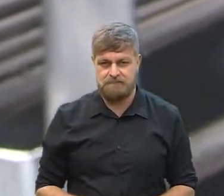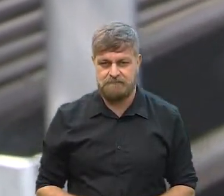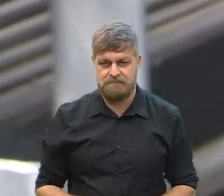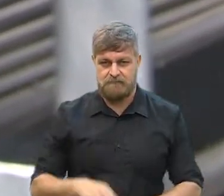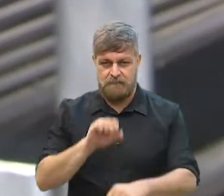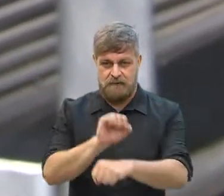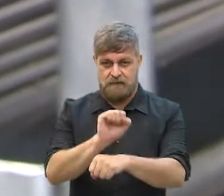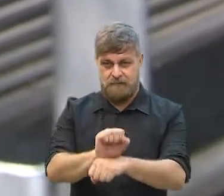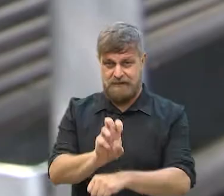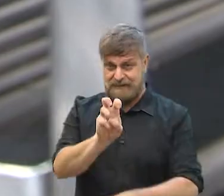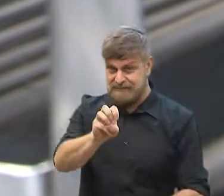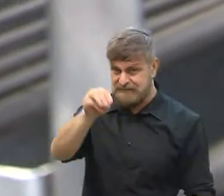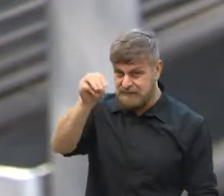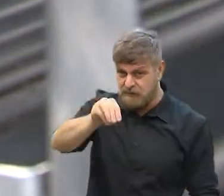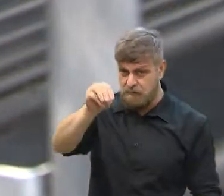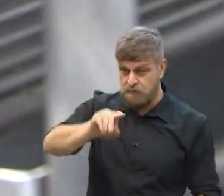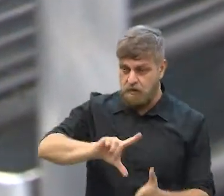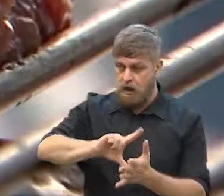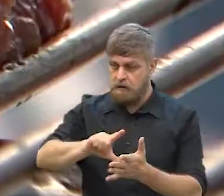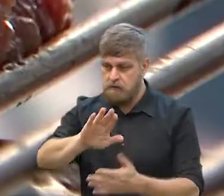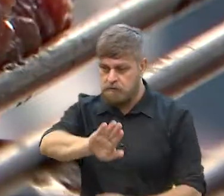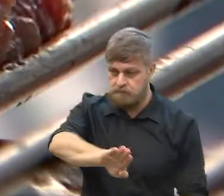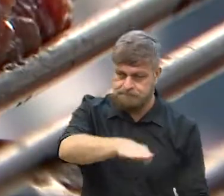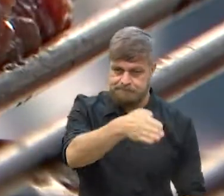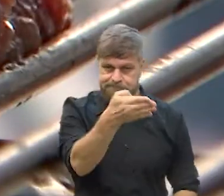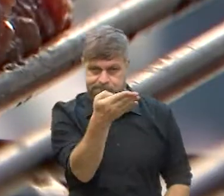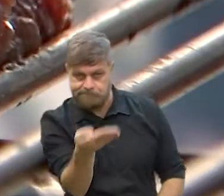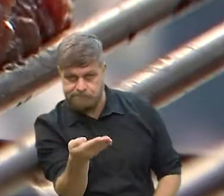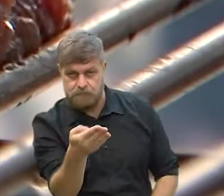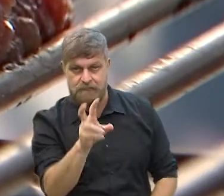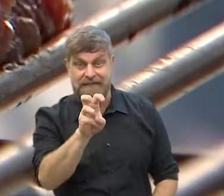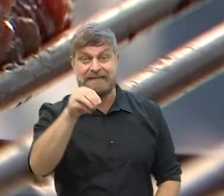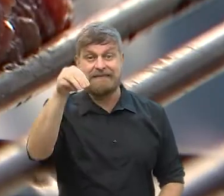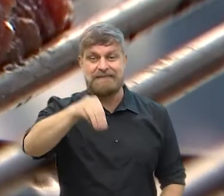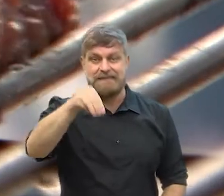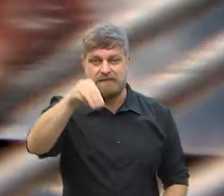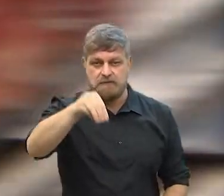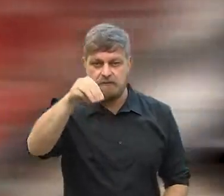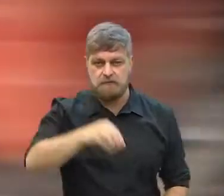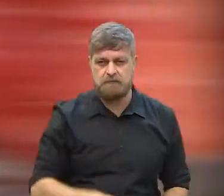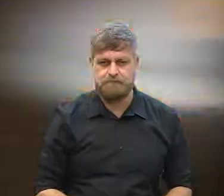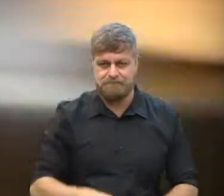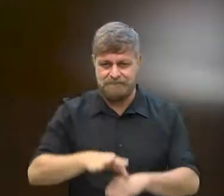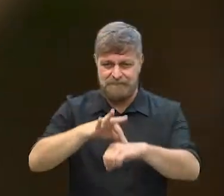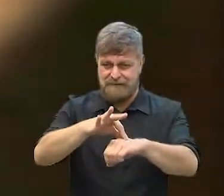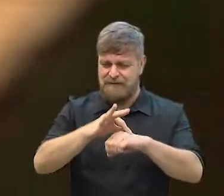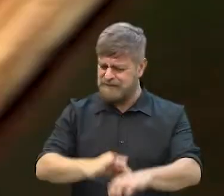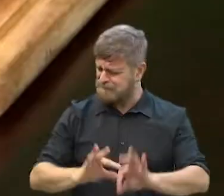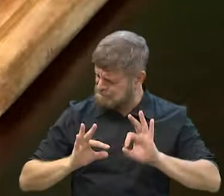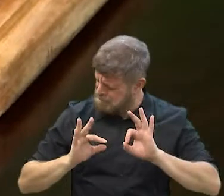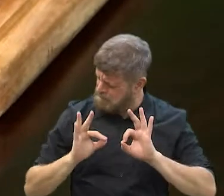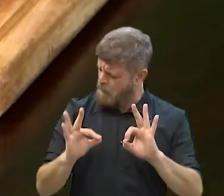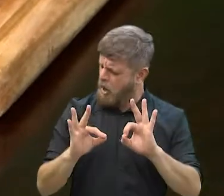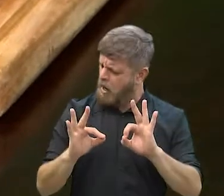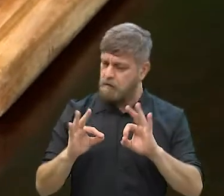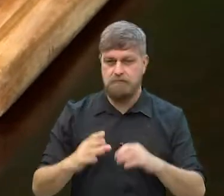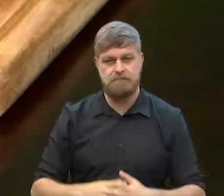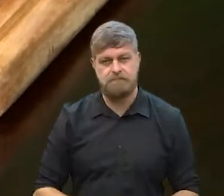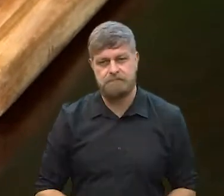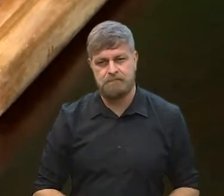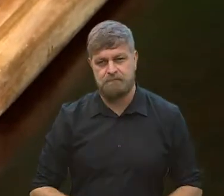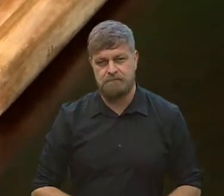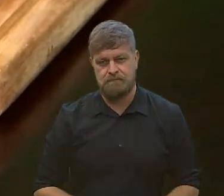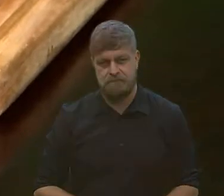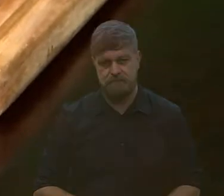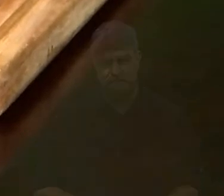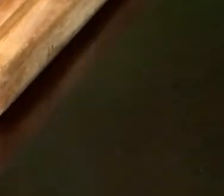Deixe por 5 minutos e vire do outro lado por mais 5 minutos, para uma carne ao ponto.